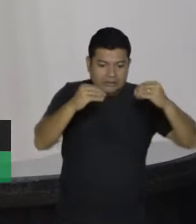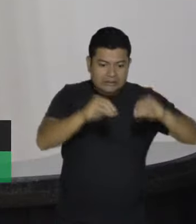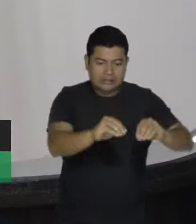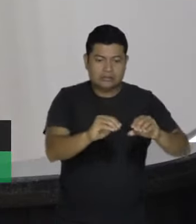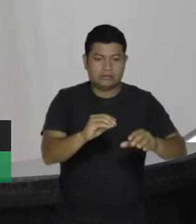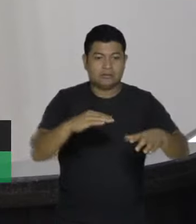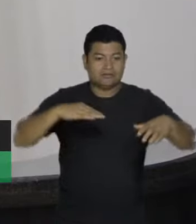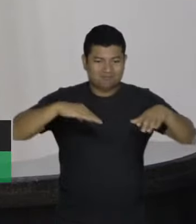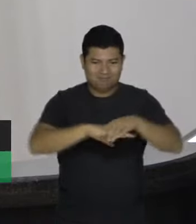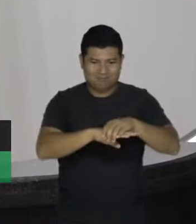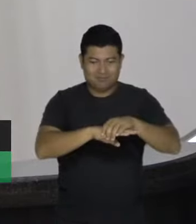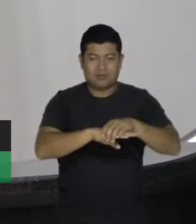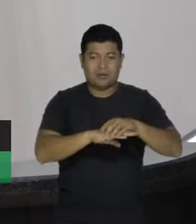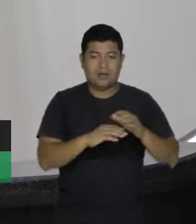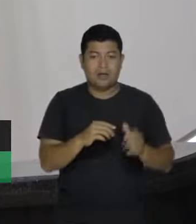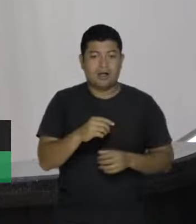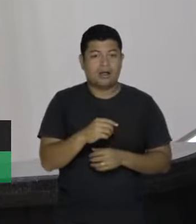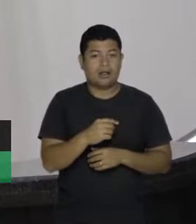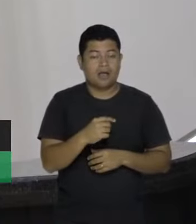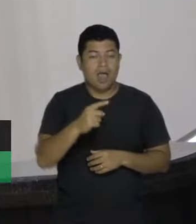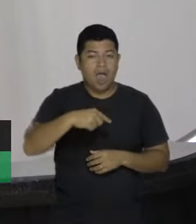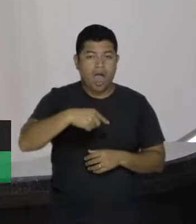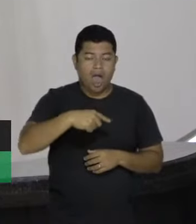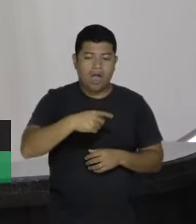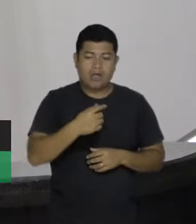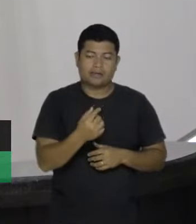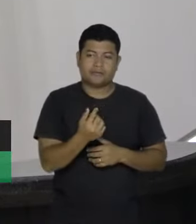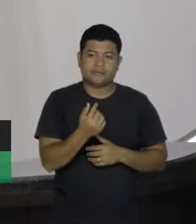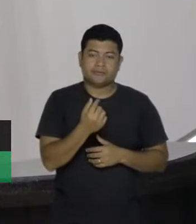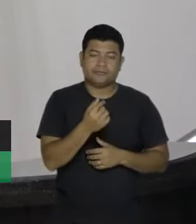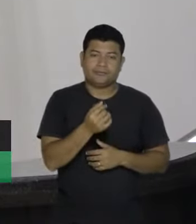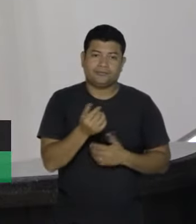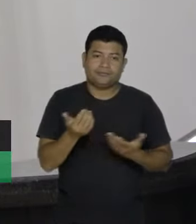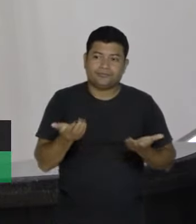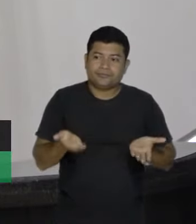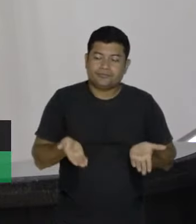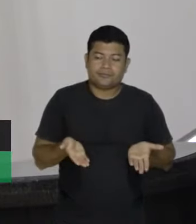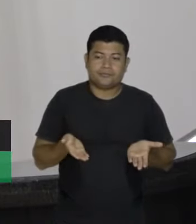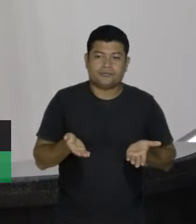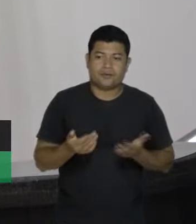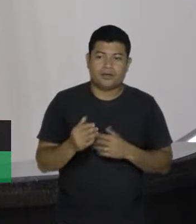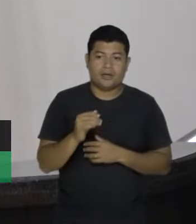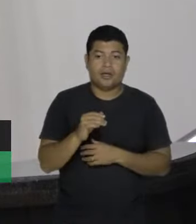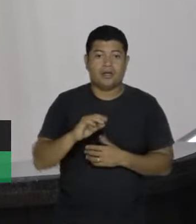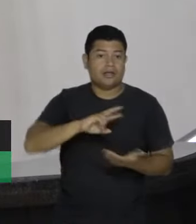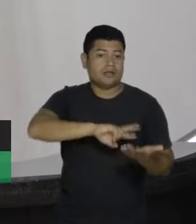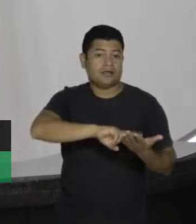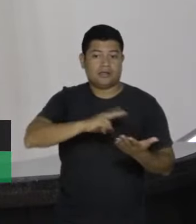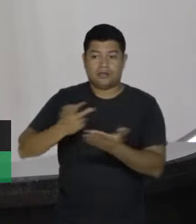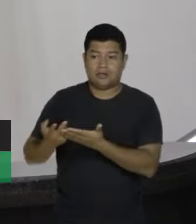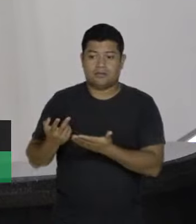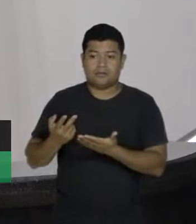É uma interpretação que falta à Secretaria de Fazenda, e a gente quer avançar agora com o secretário Cleverson no sentido de aparar